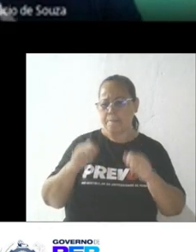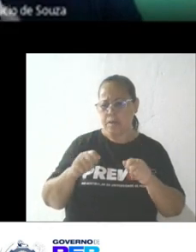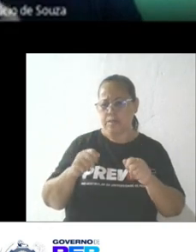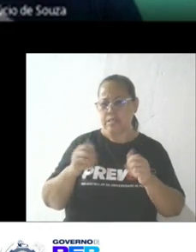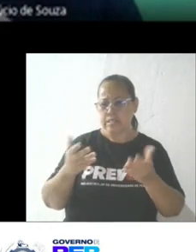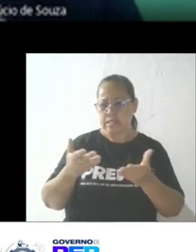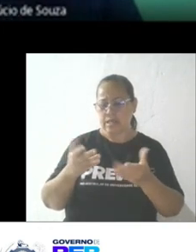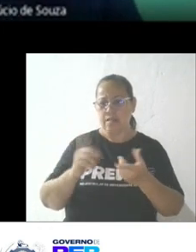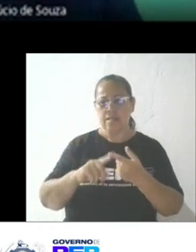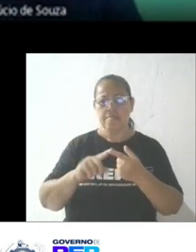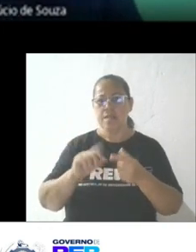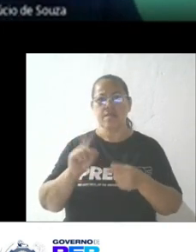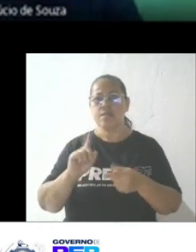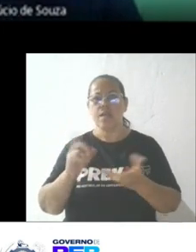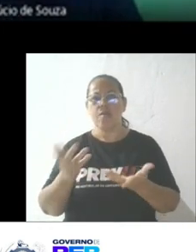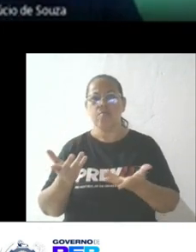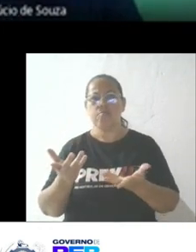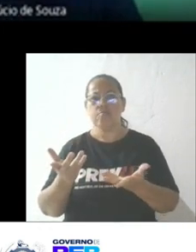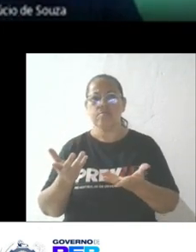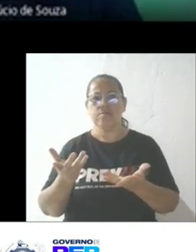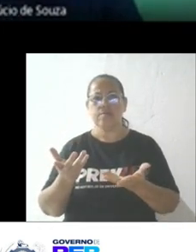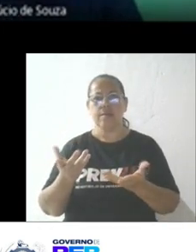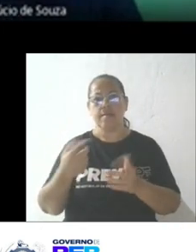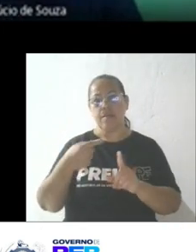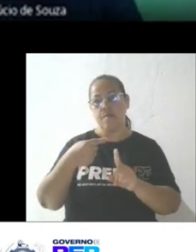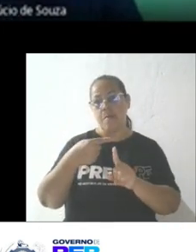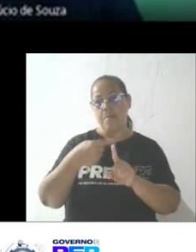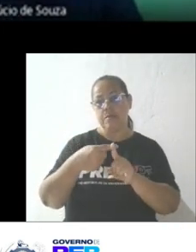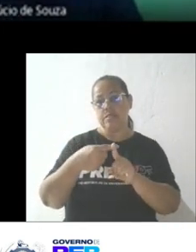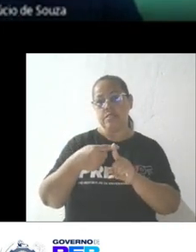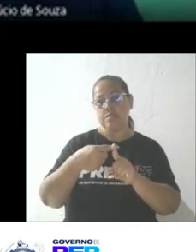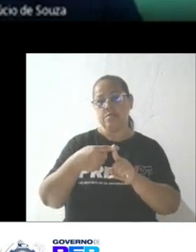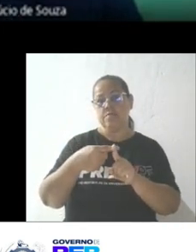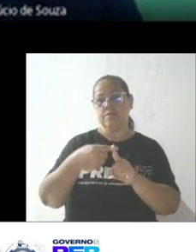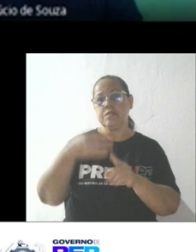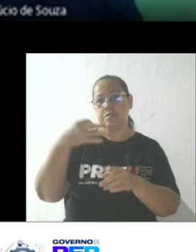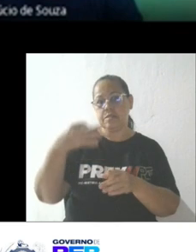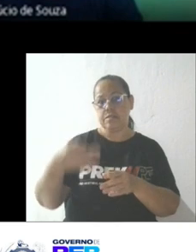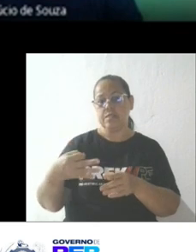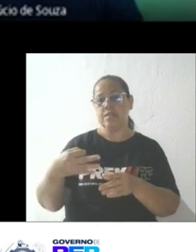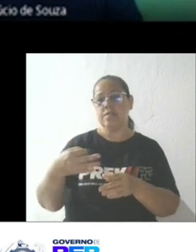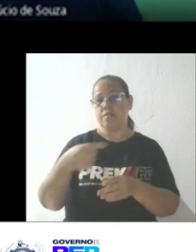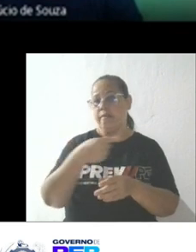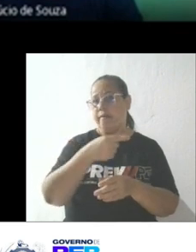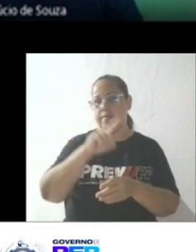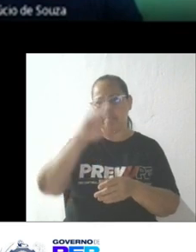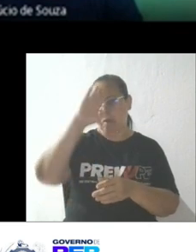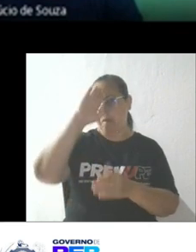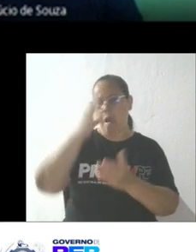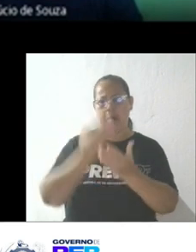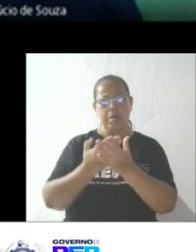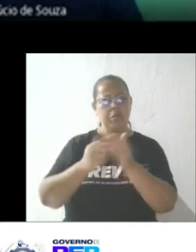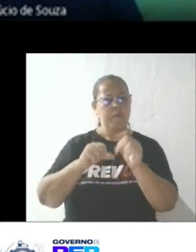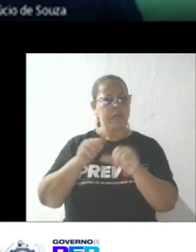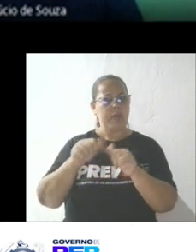já está aí o positivo o correto Parmênides não acreditava nessa mudança pregada pelo